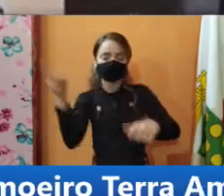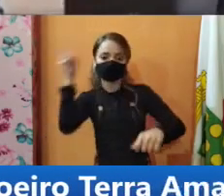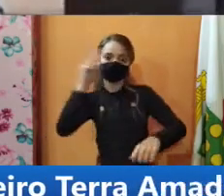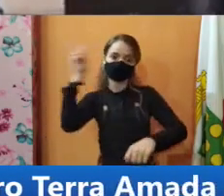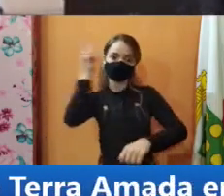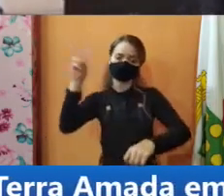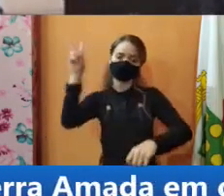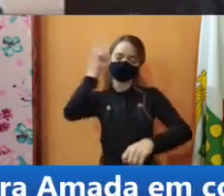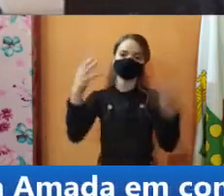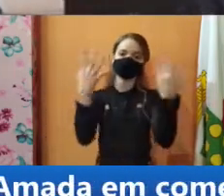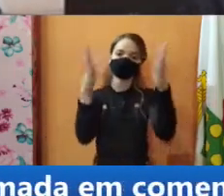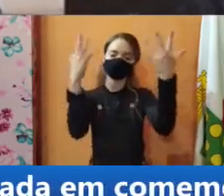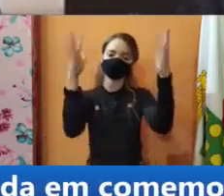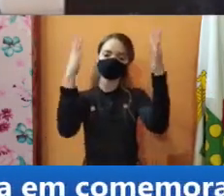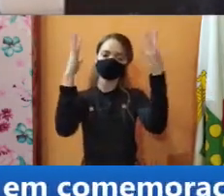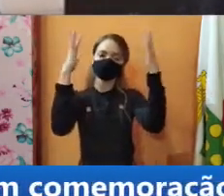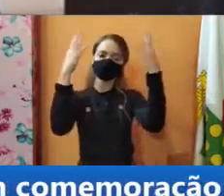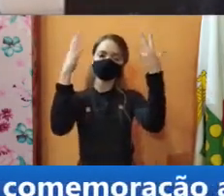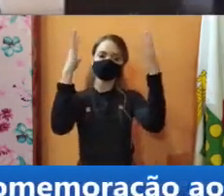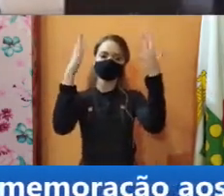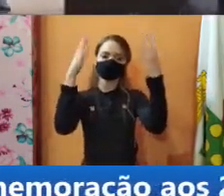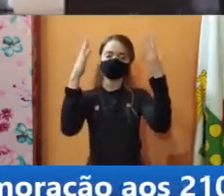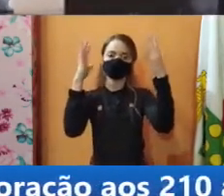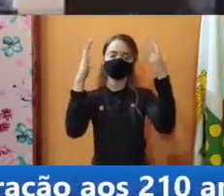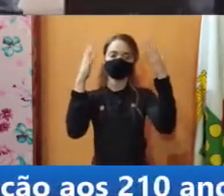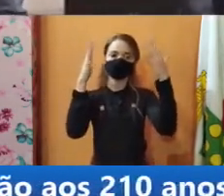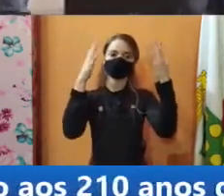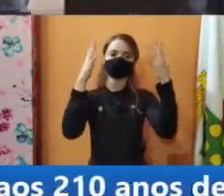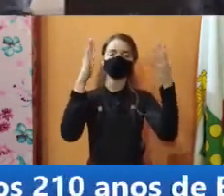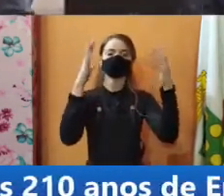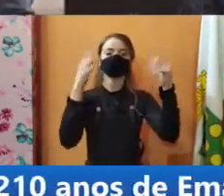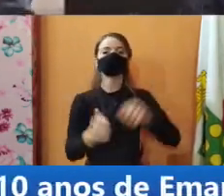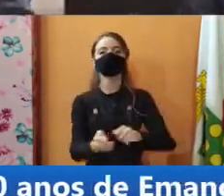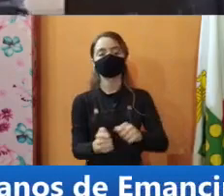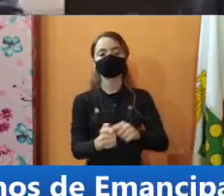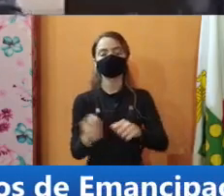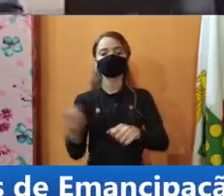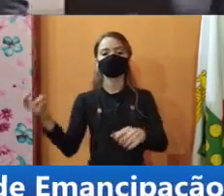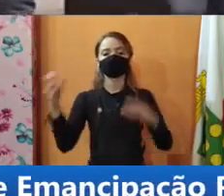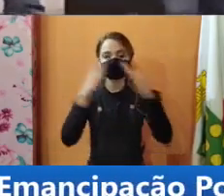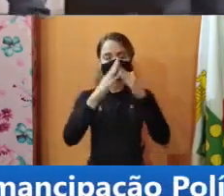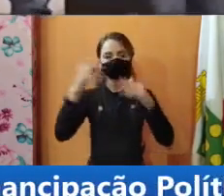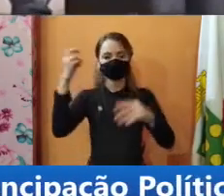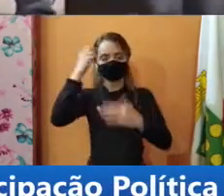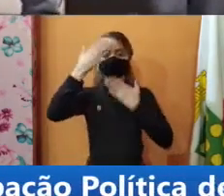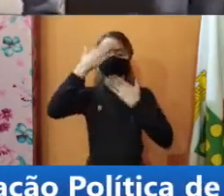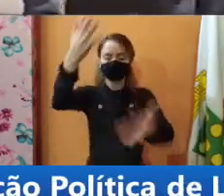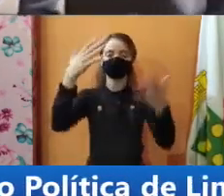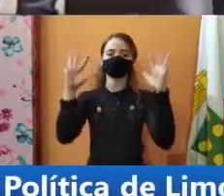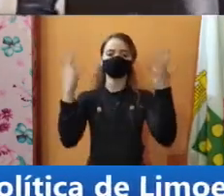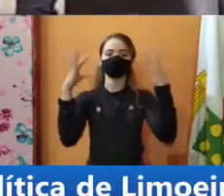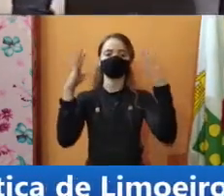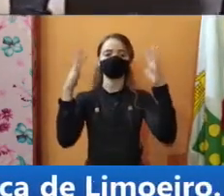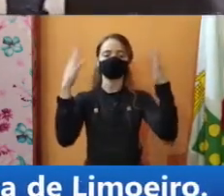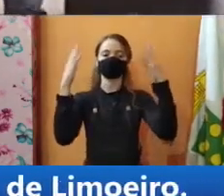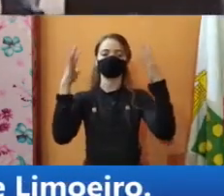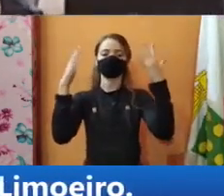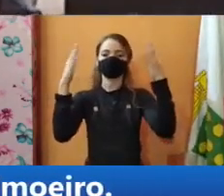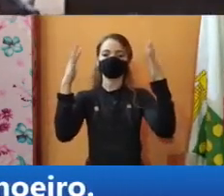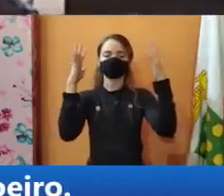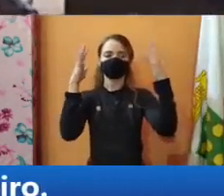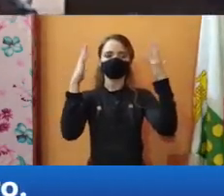sentido. Valdésio. Cuide produzir para expor lá na Casa da Cultura, logo, logo, se Deus quiser. Obrigado. Vamos aplaudir mais uma vez o Valdésio